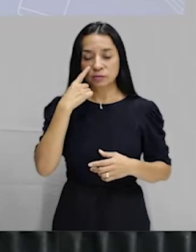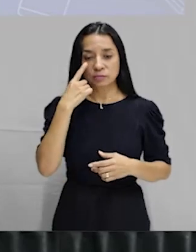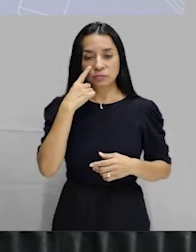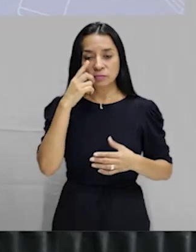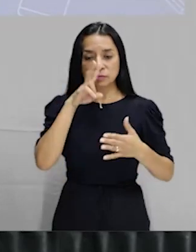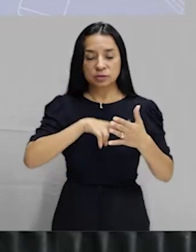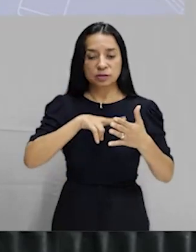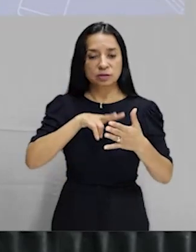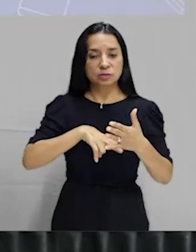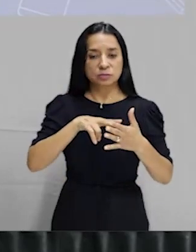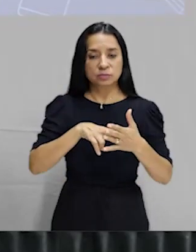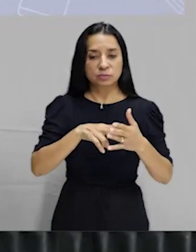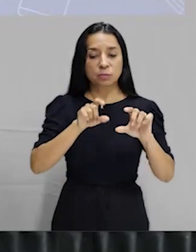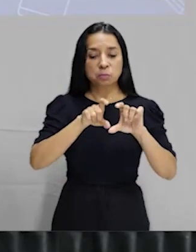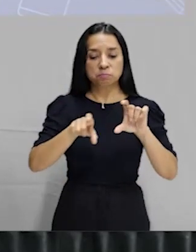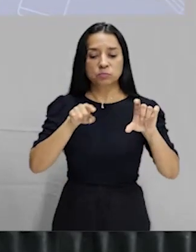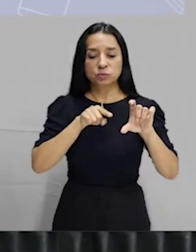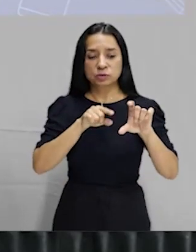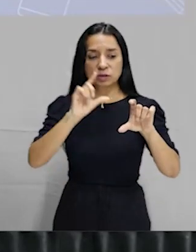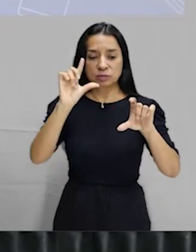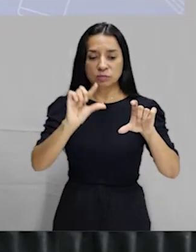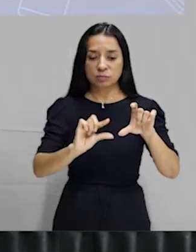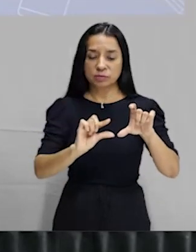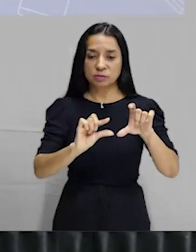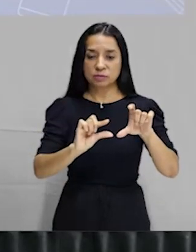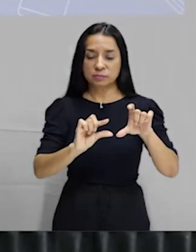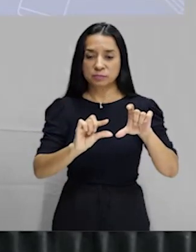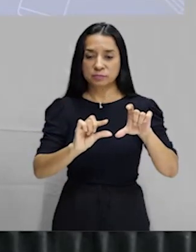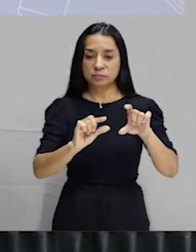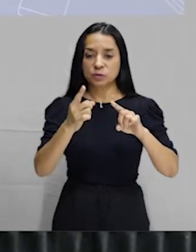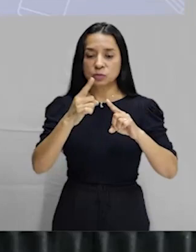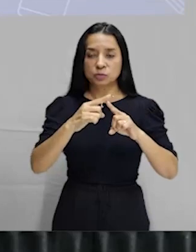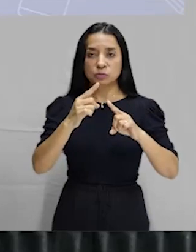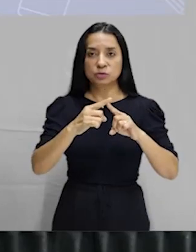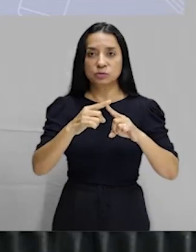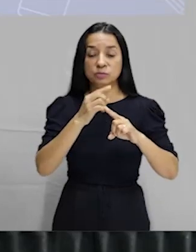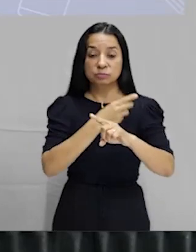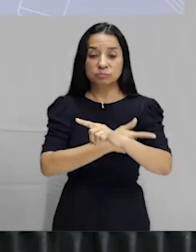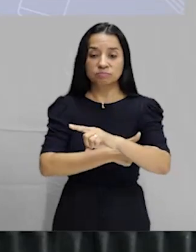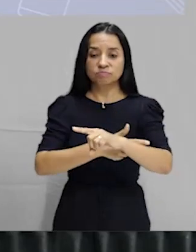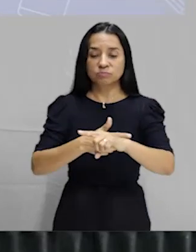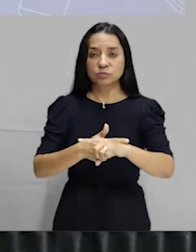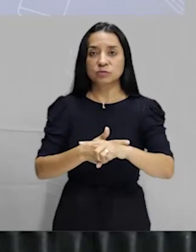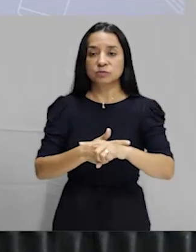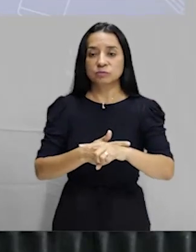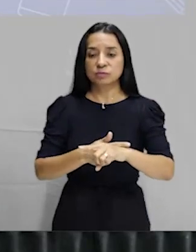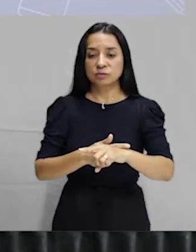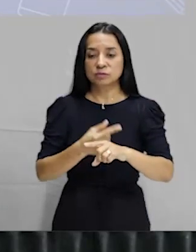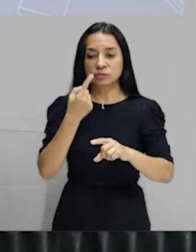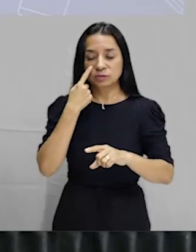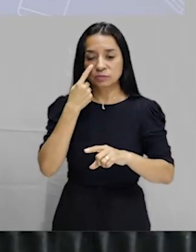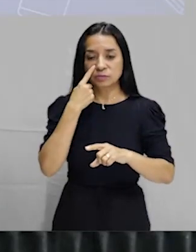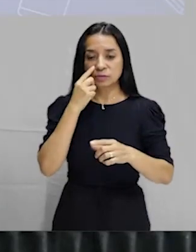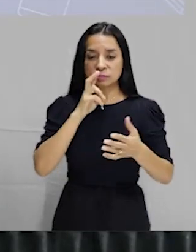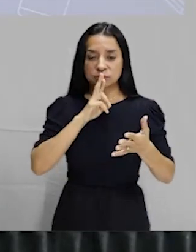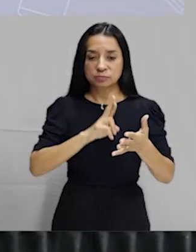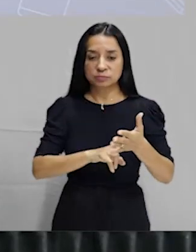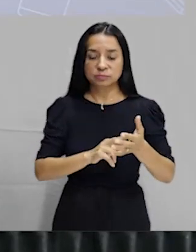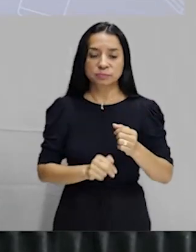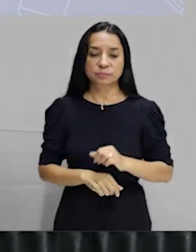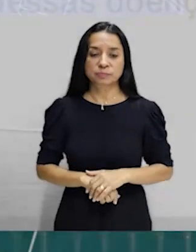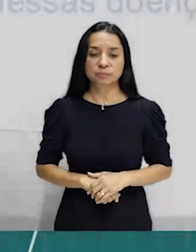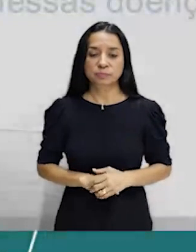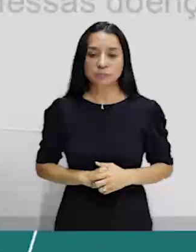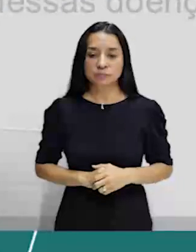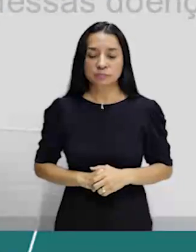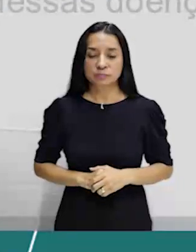enunciado dessa aqui foi um pouquinho menor, tá? No estilo daqueles que nós estamos acostumados a aprender, né, a resolver e tudo mais. Então,